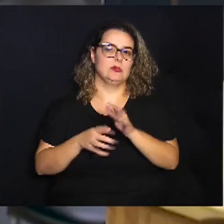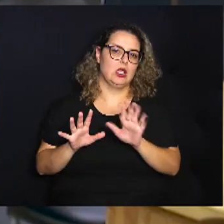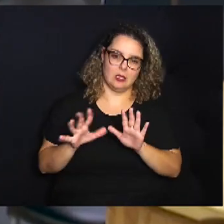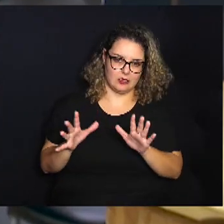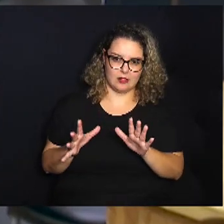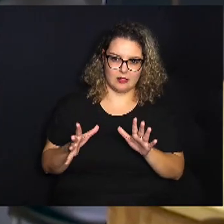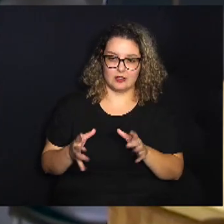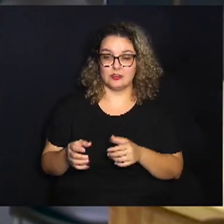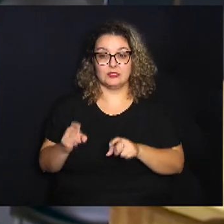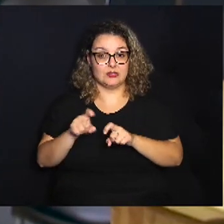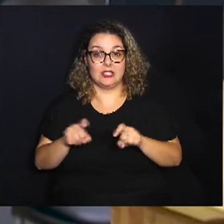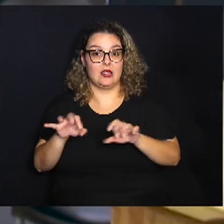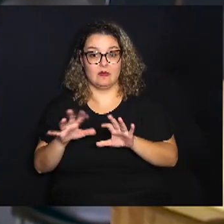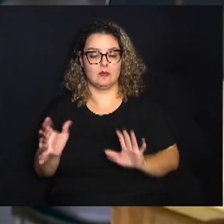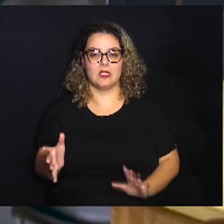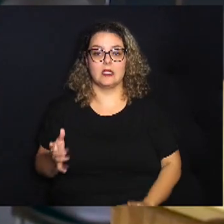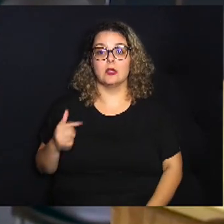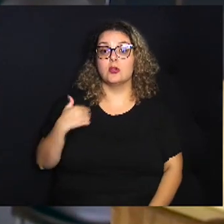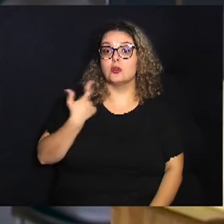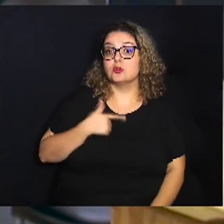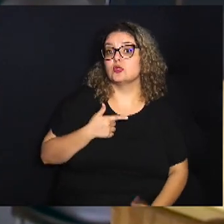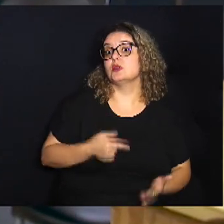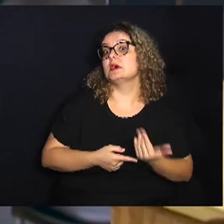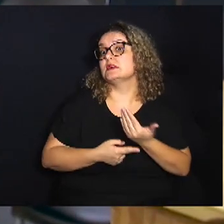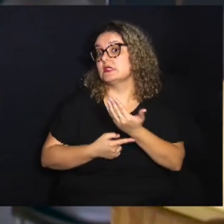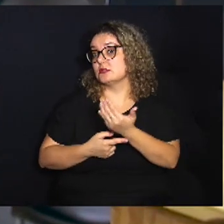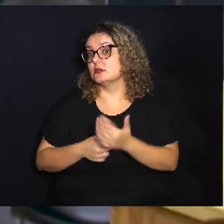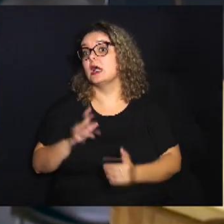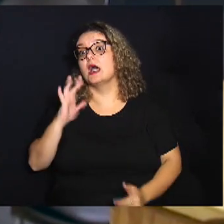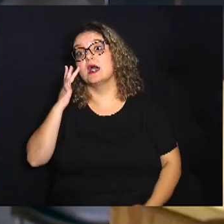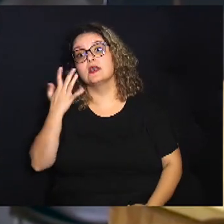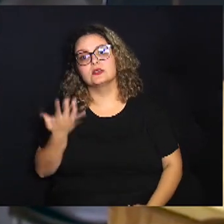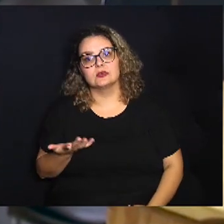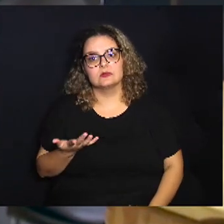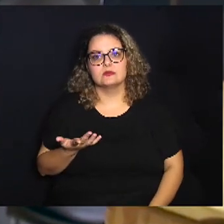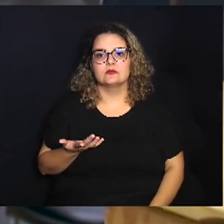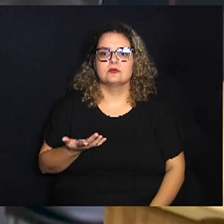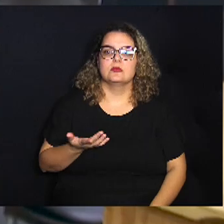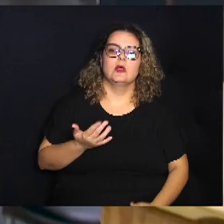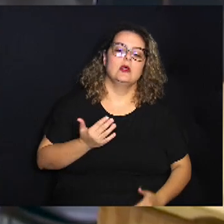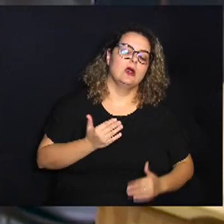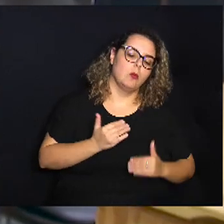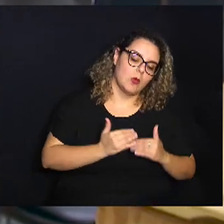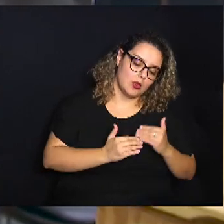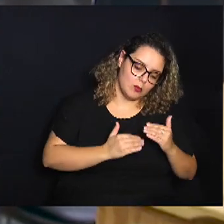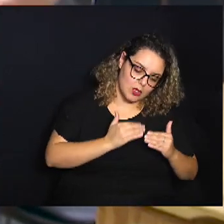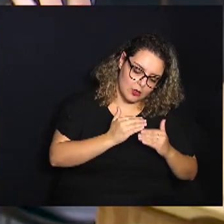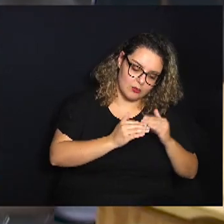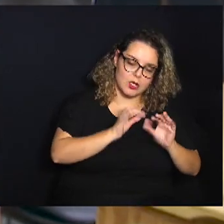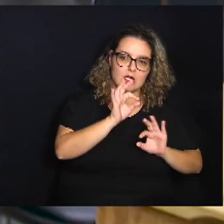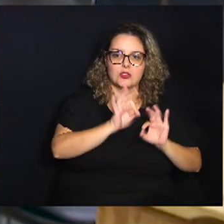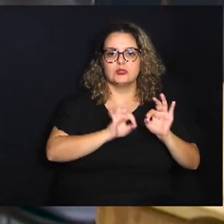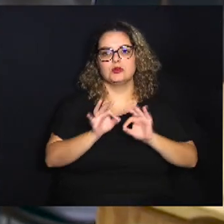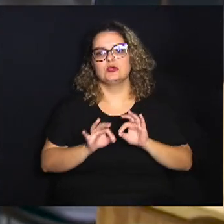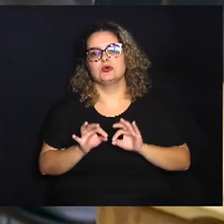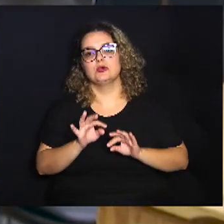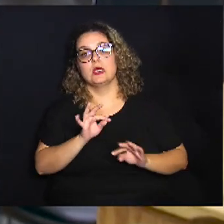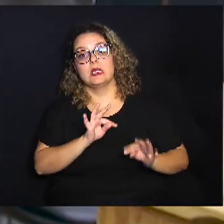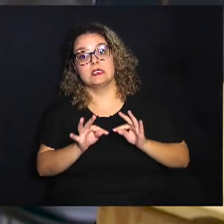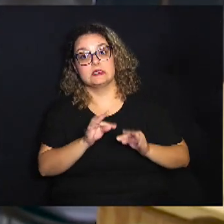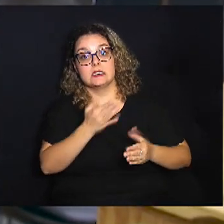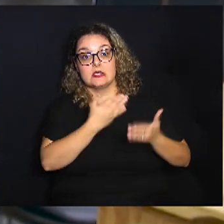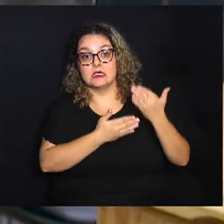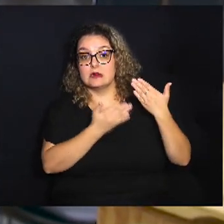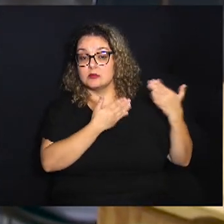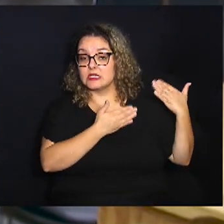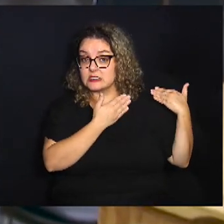da informática, enfim. A gente considera a tecnologia desde as construções, né, as técnicas mais ancestrais.